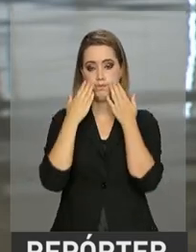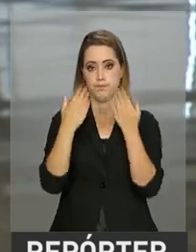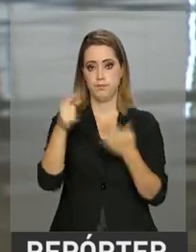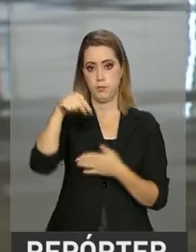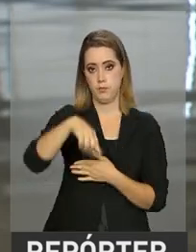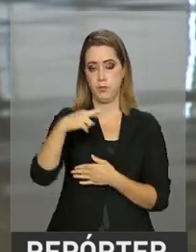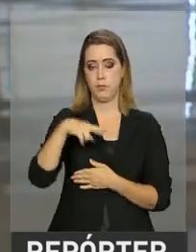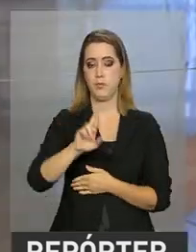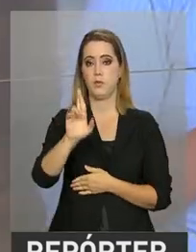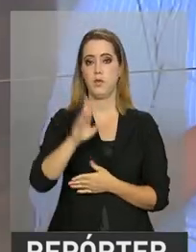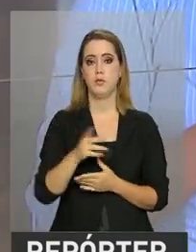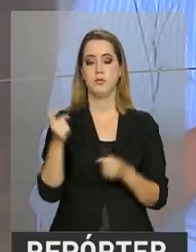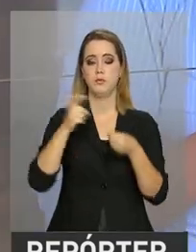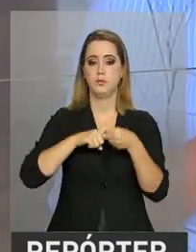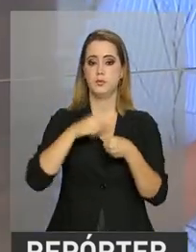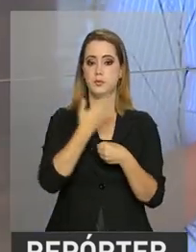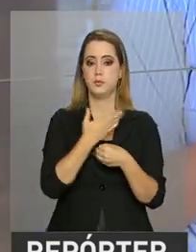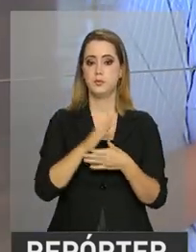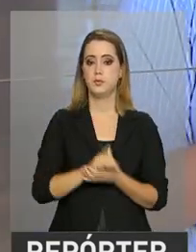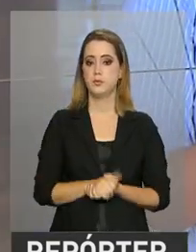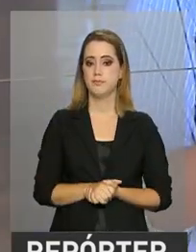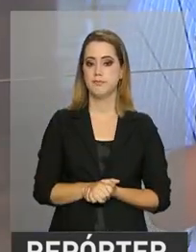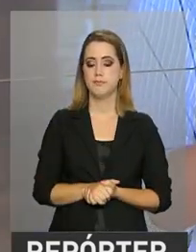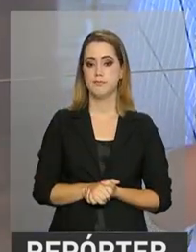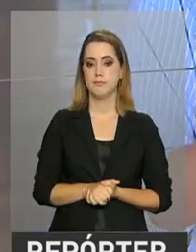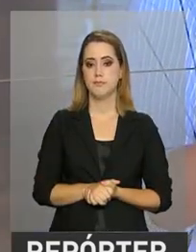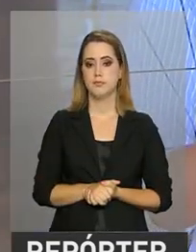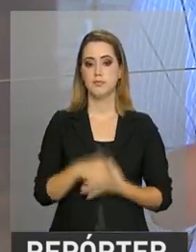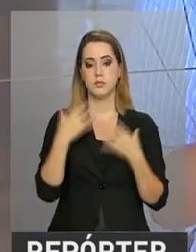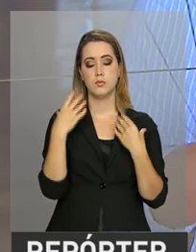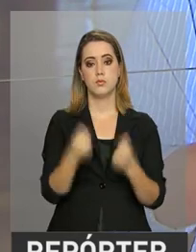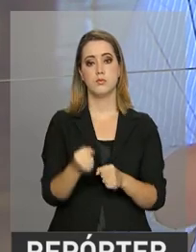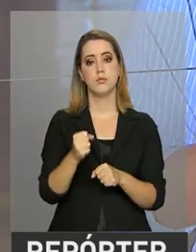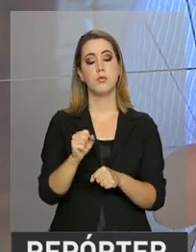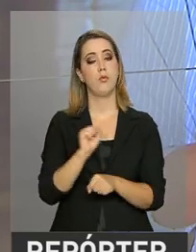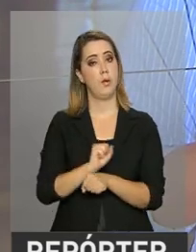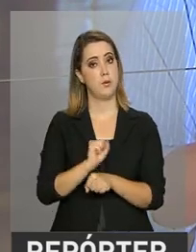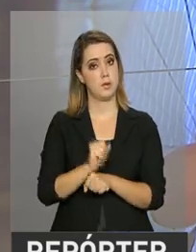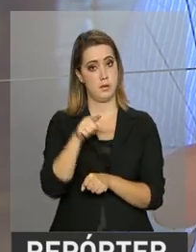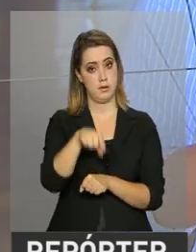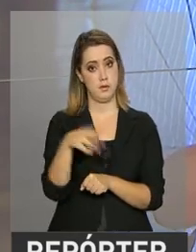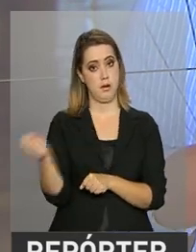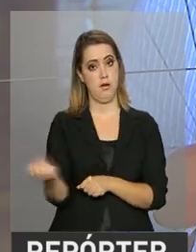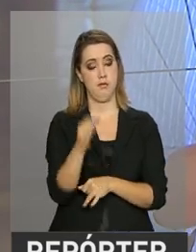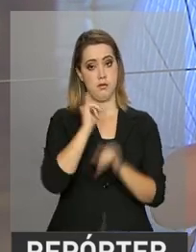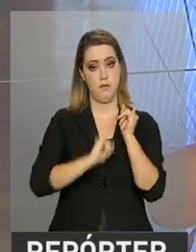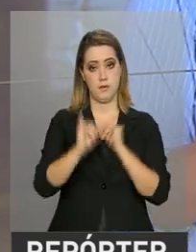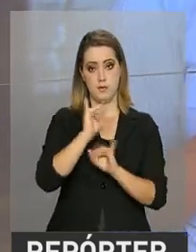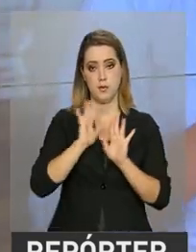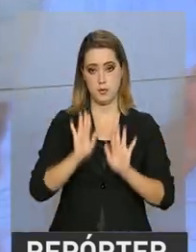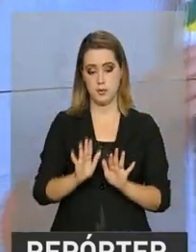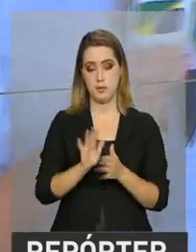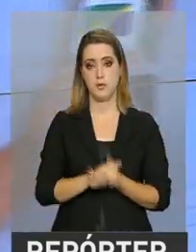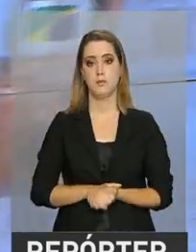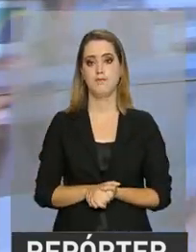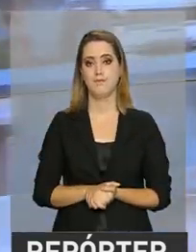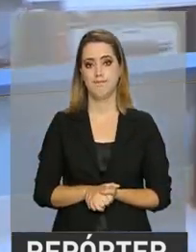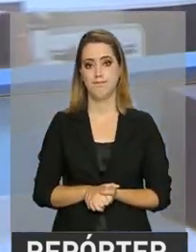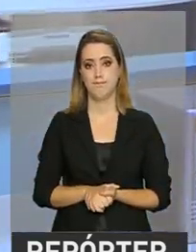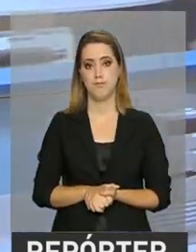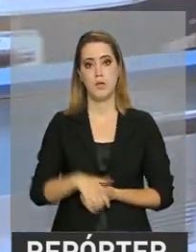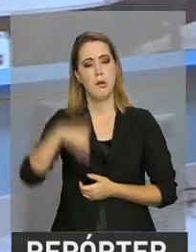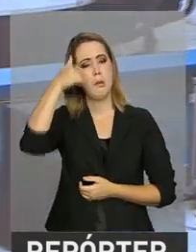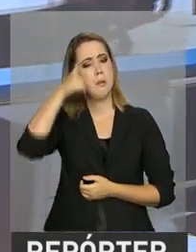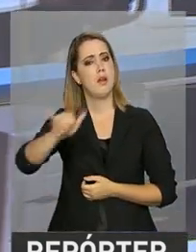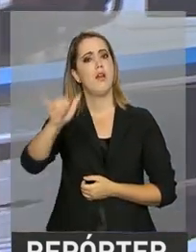NBR. Voltamos ao estúdio com você, Roberto. É isso mesmo. Vamos aguardar nessa atualização, Luana. Obrigado pelas informações. E para combater